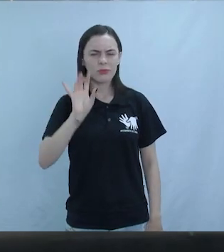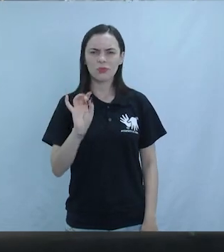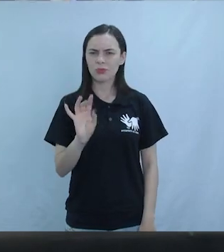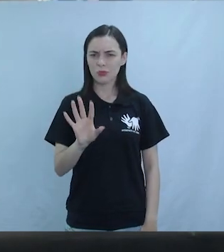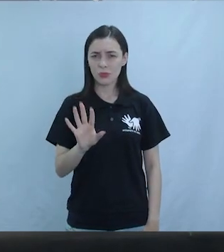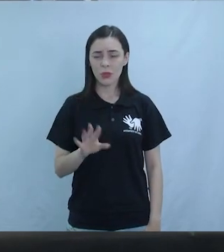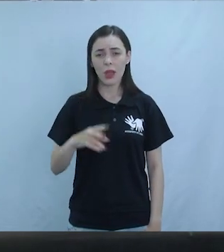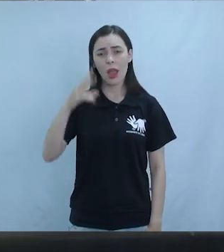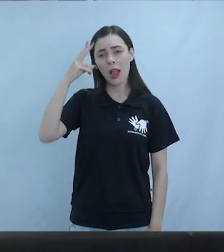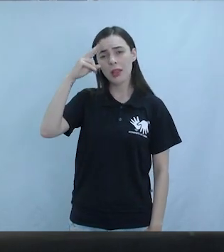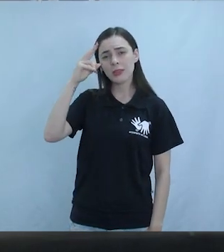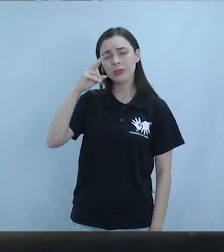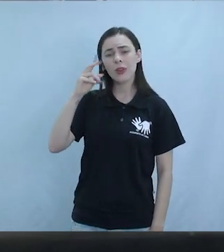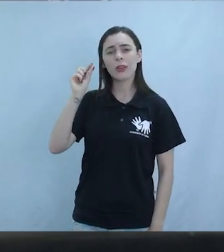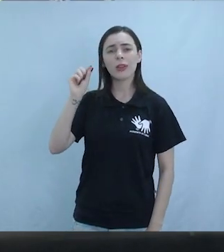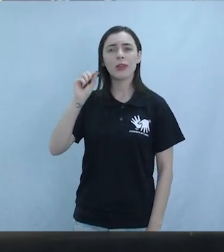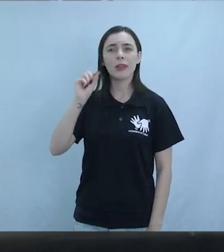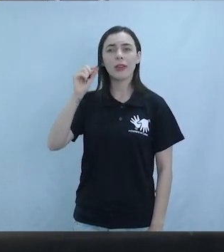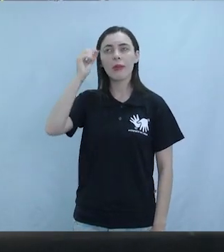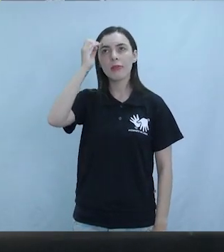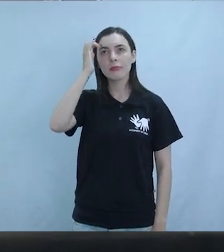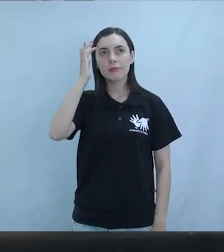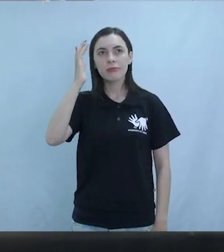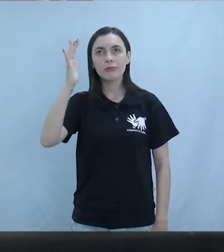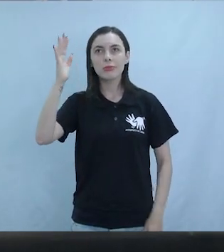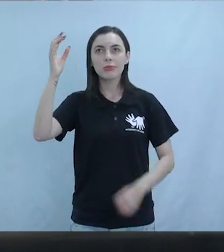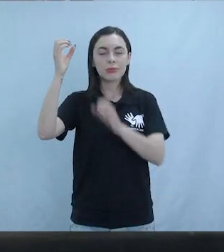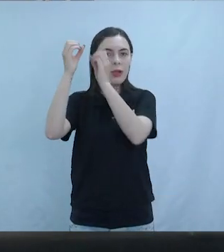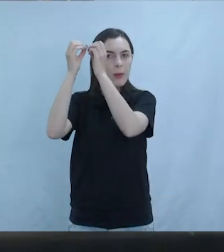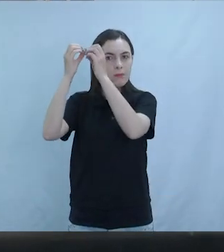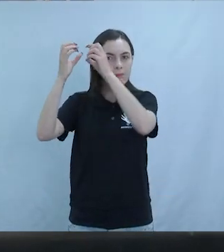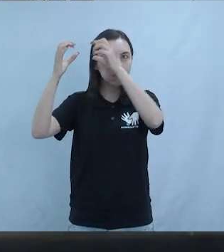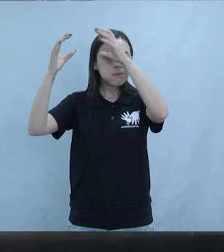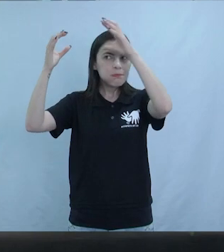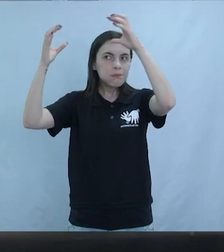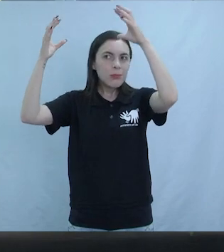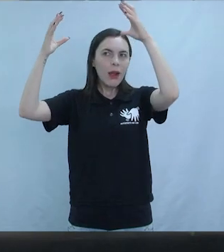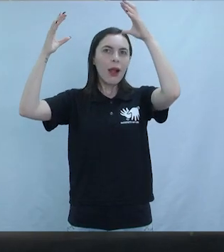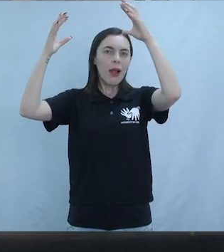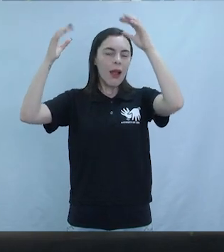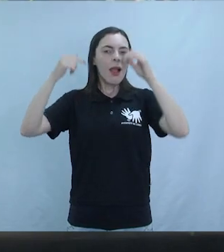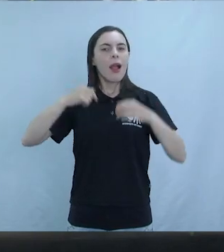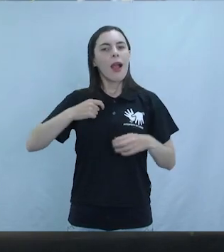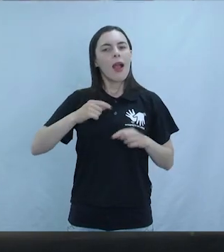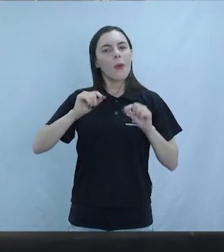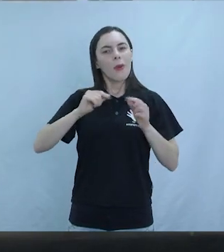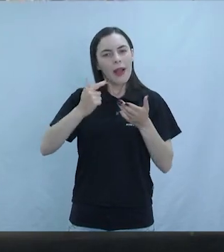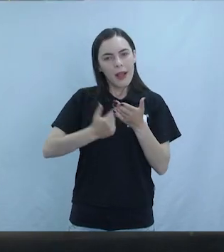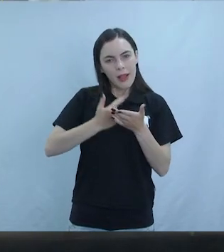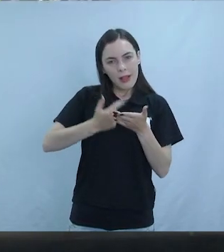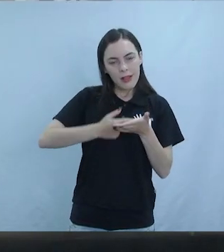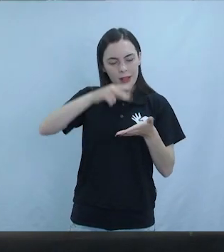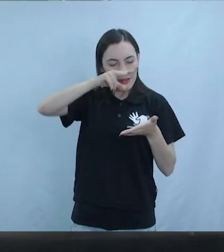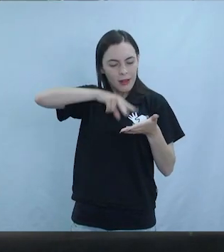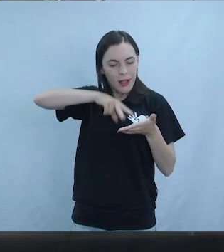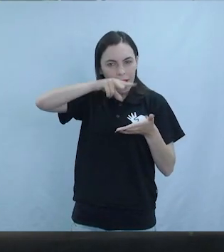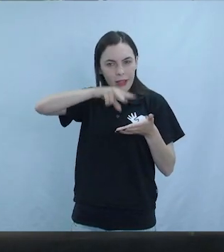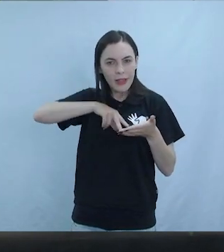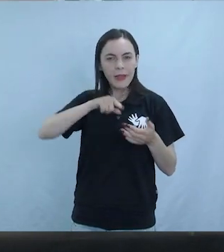E história, ela é uma viagem pela nossa imaginação. Então, nós lemos essa